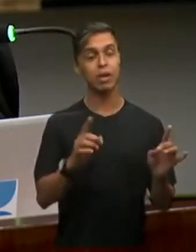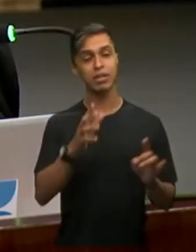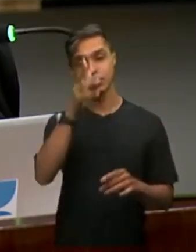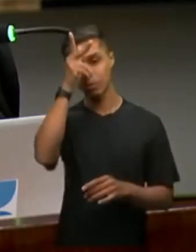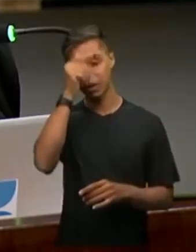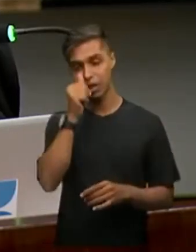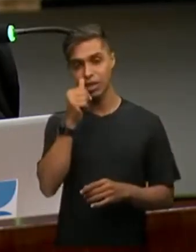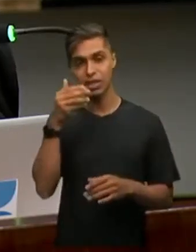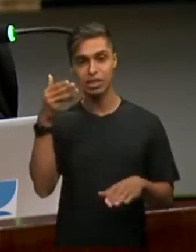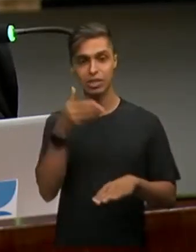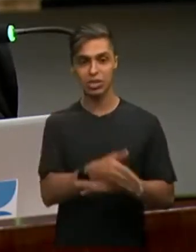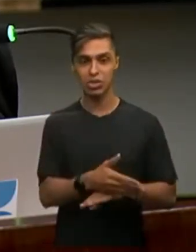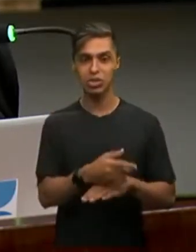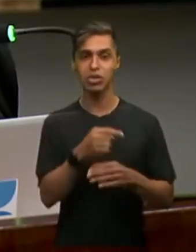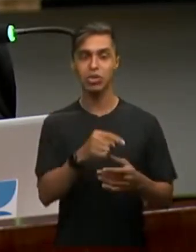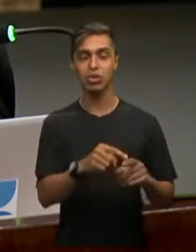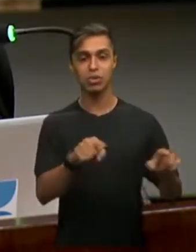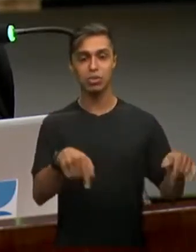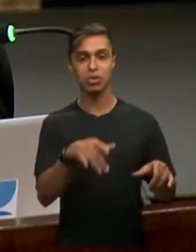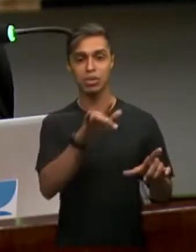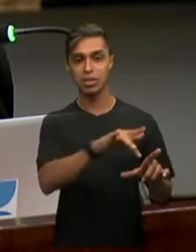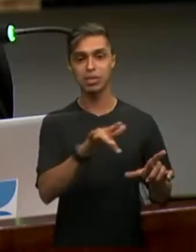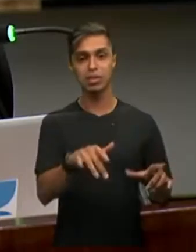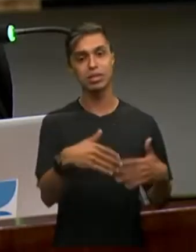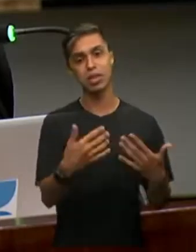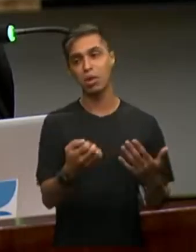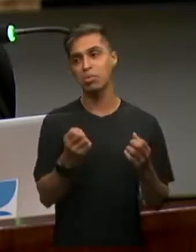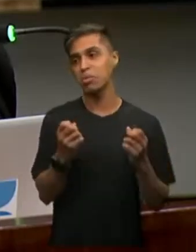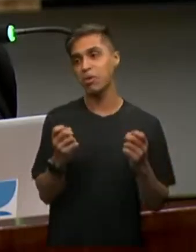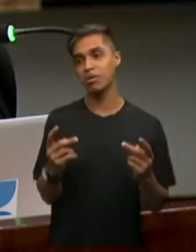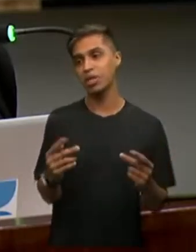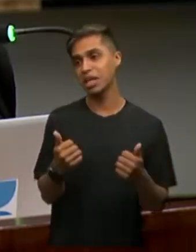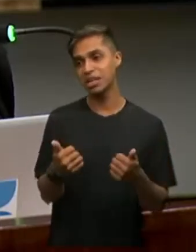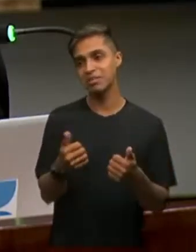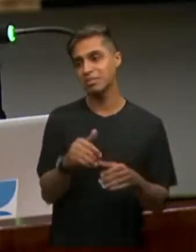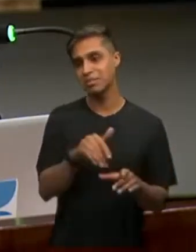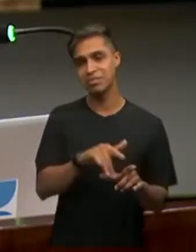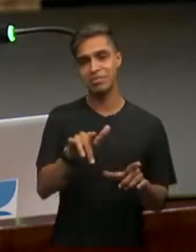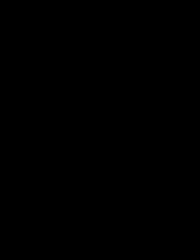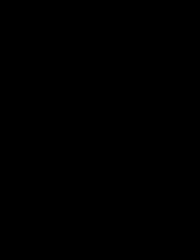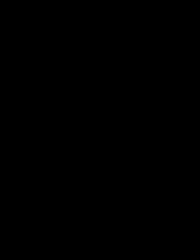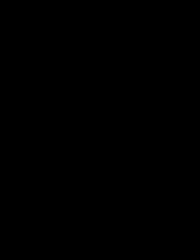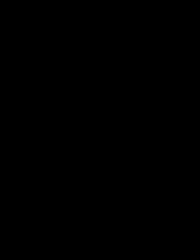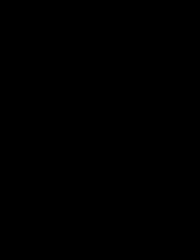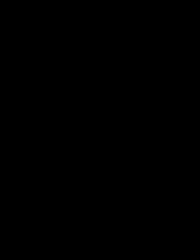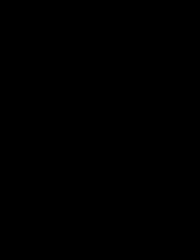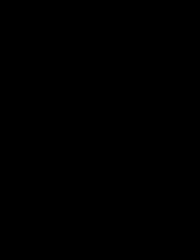entrou numa numa sessão eleitoral conv que foi de êxito a eleição